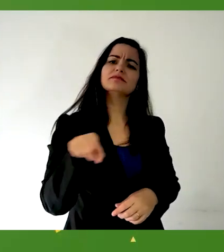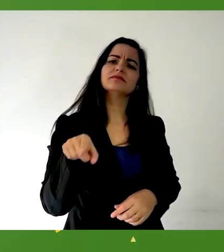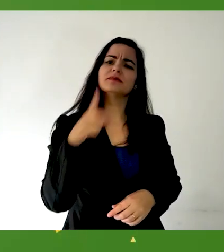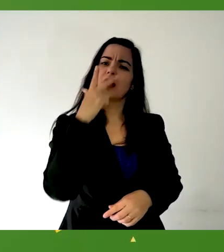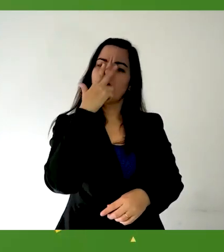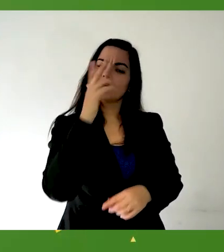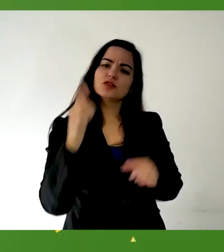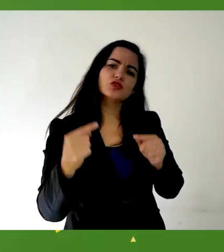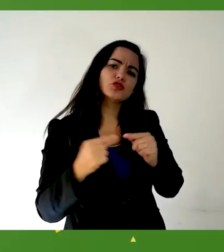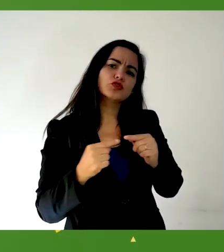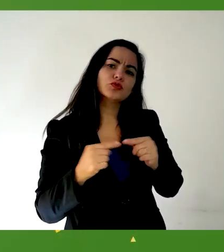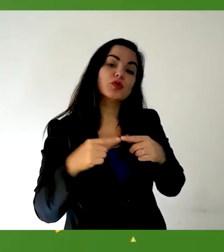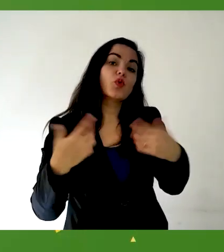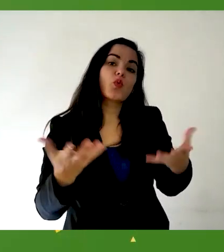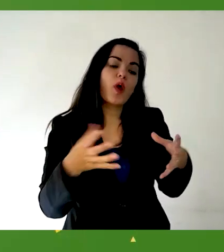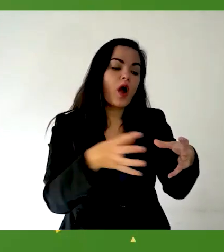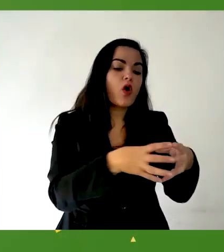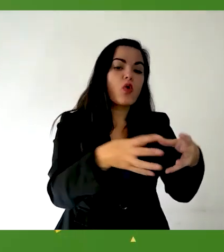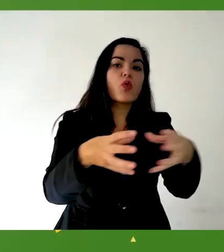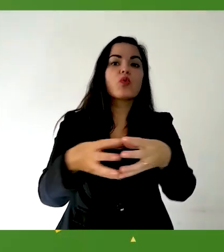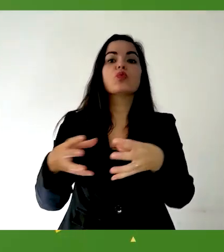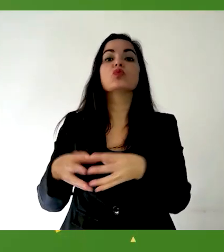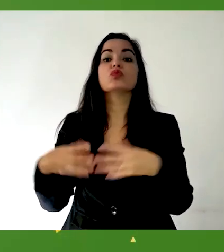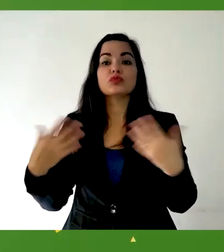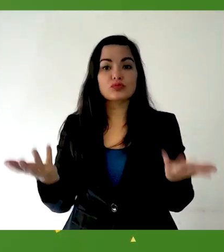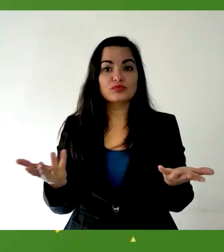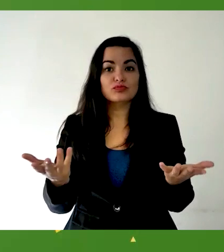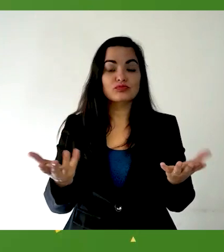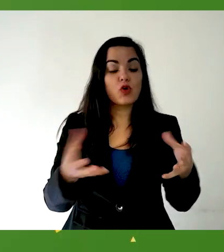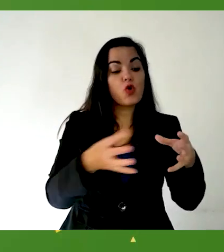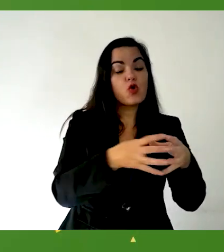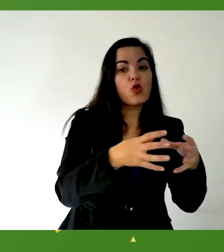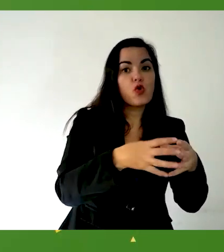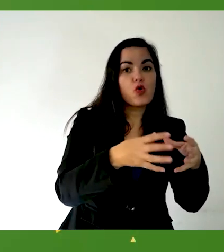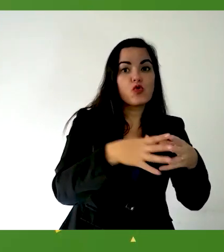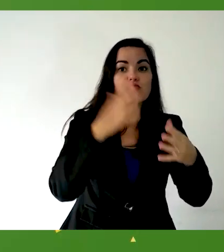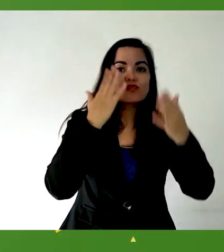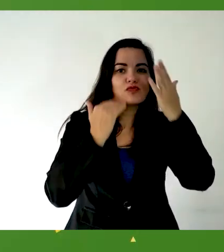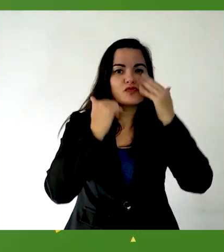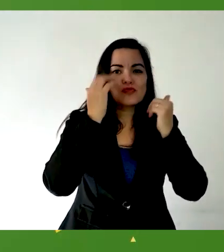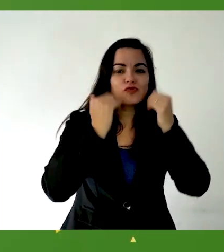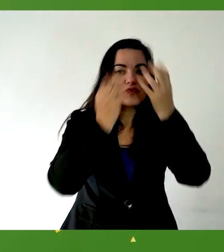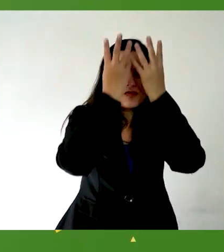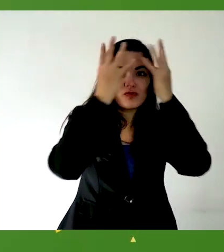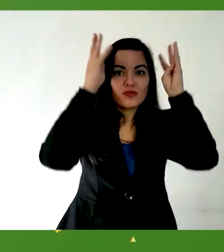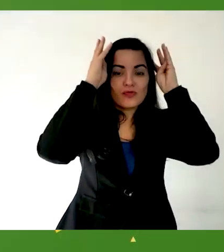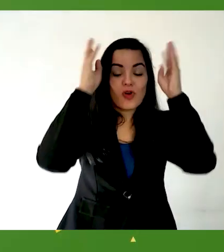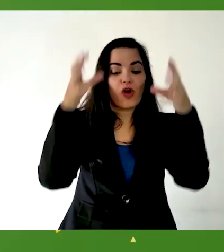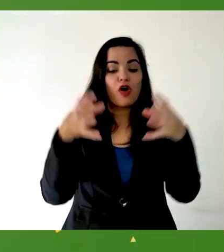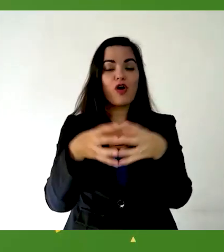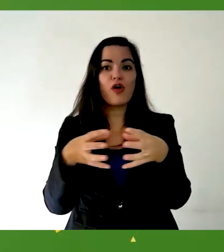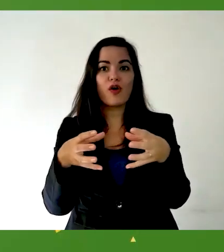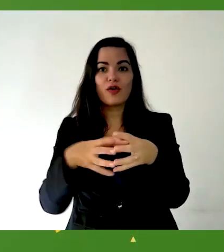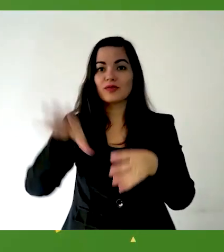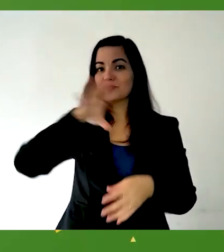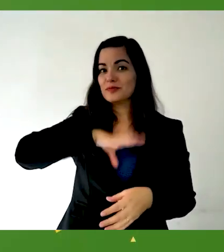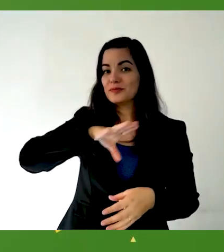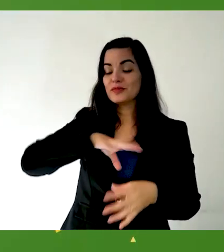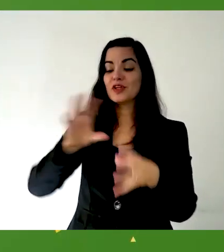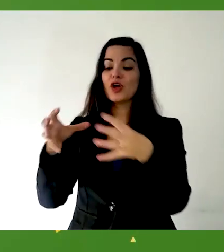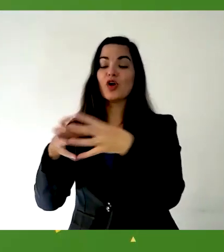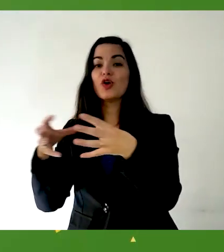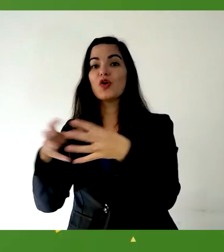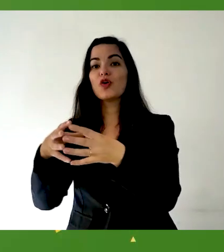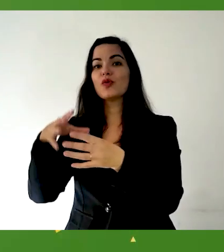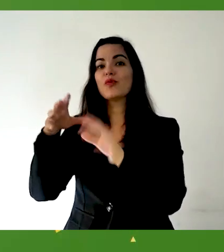Você acha que isso faz parte de qual etnia? Dos indígenas, é influência portuguesa, dos africanos,